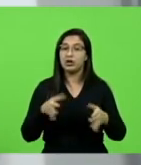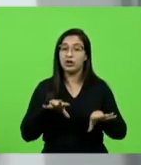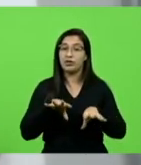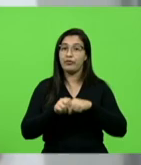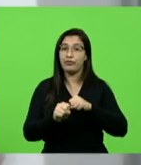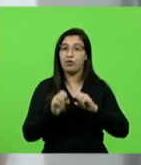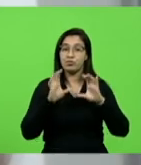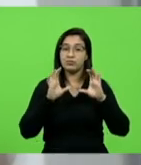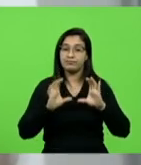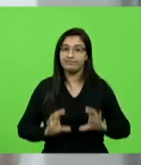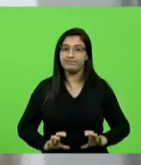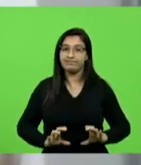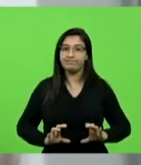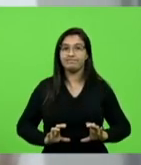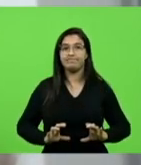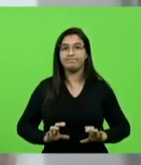ativa.